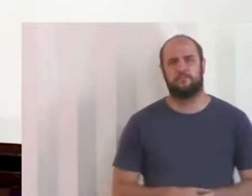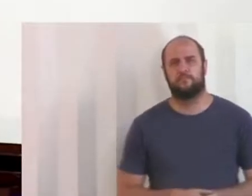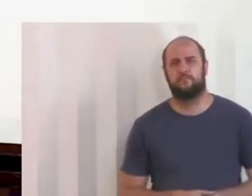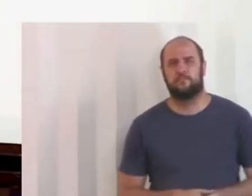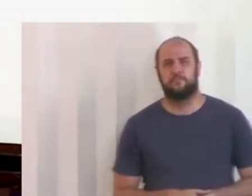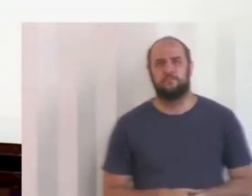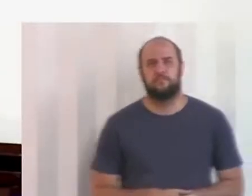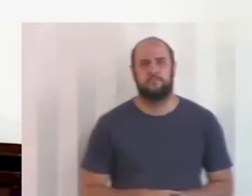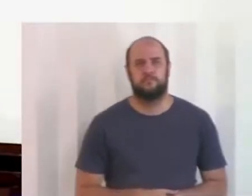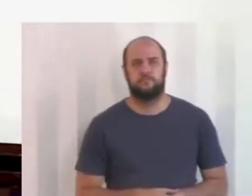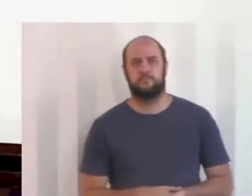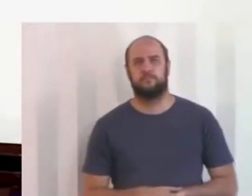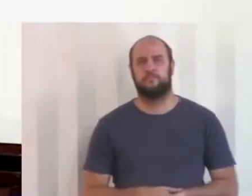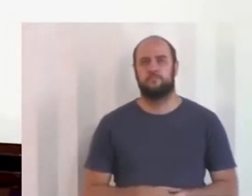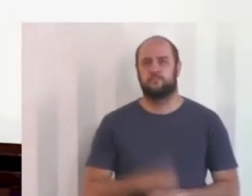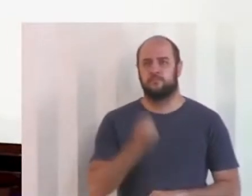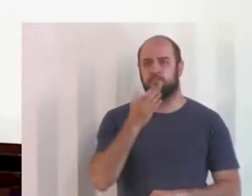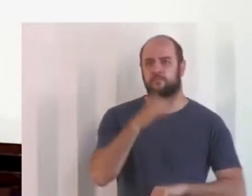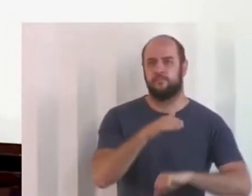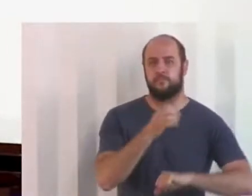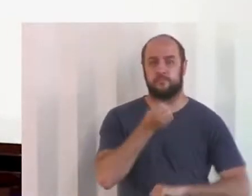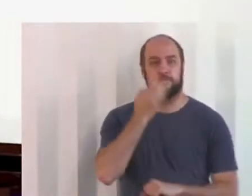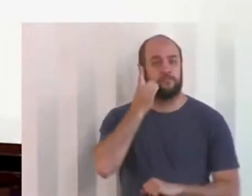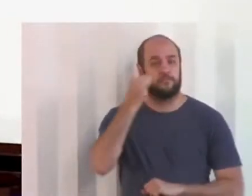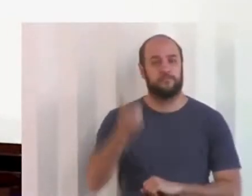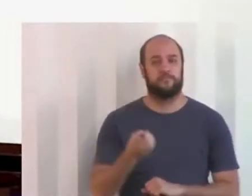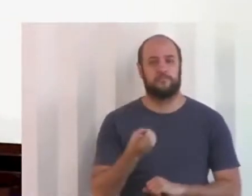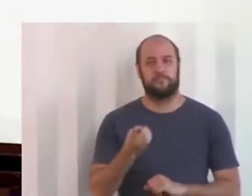no seu segundo capítulo.